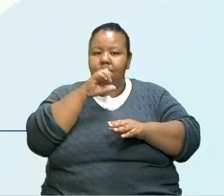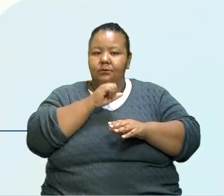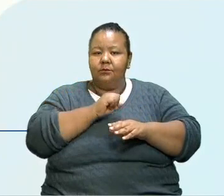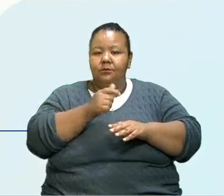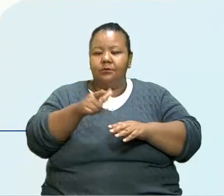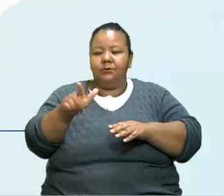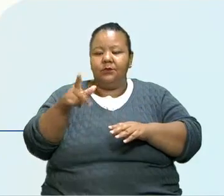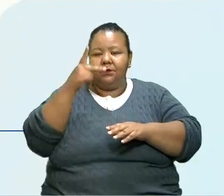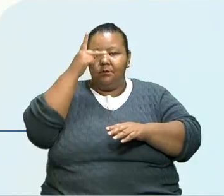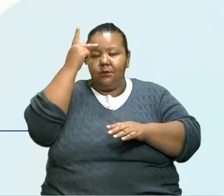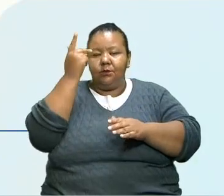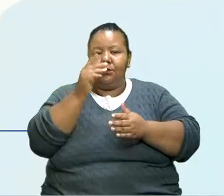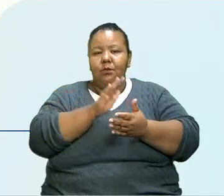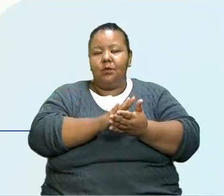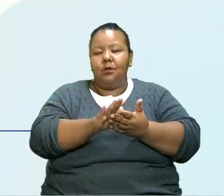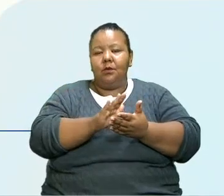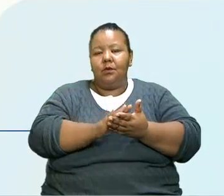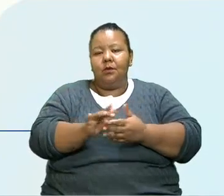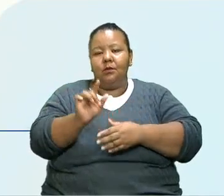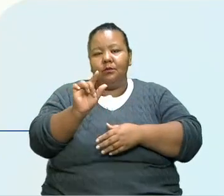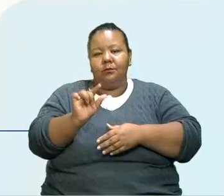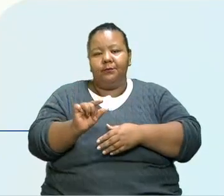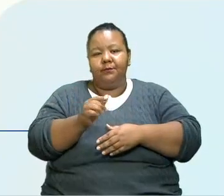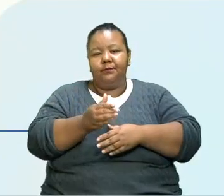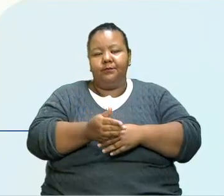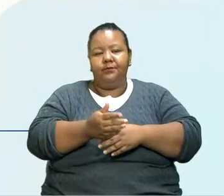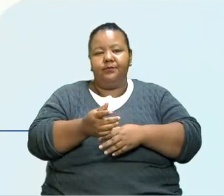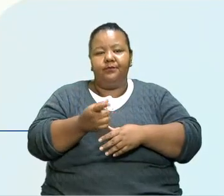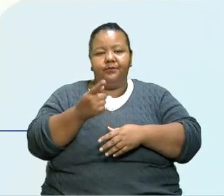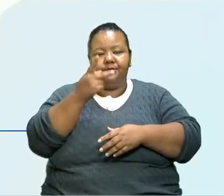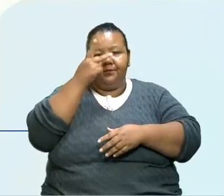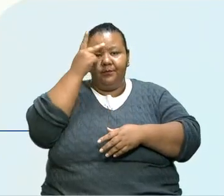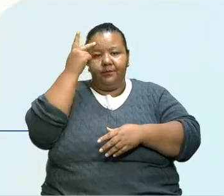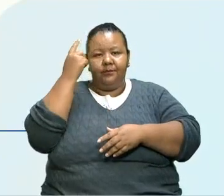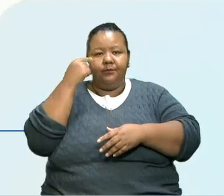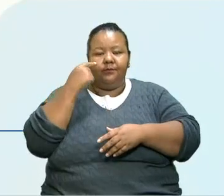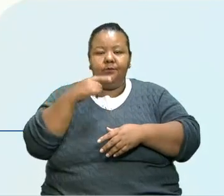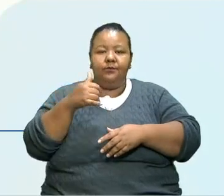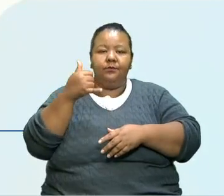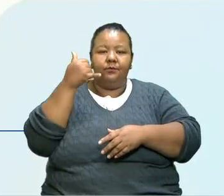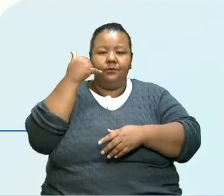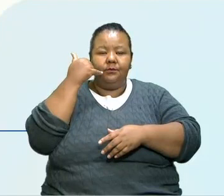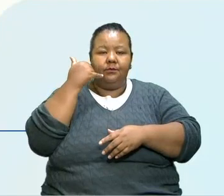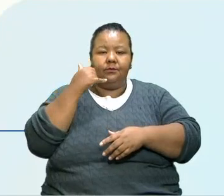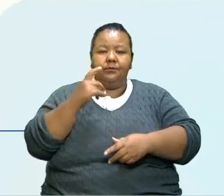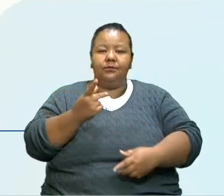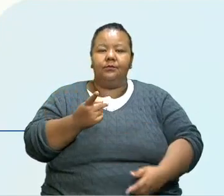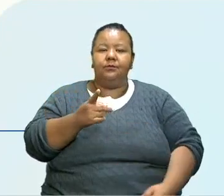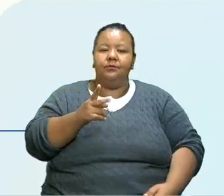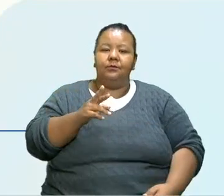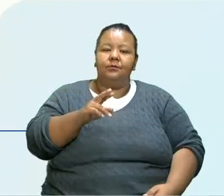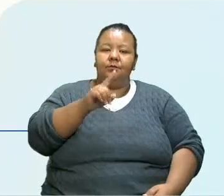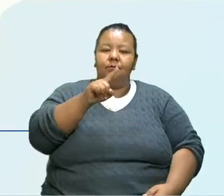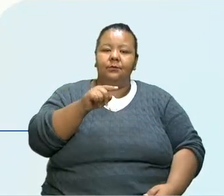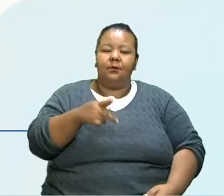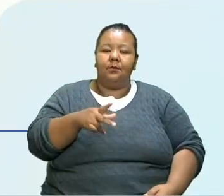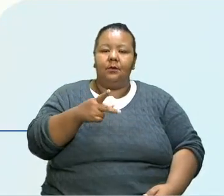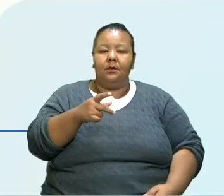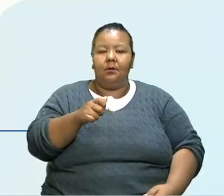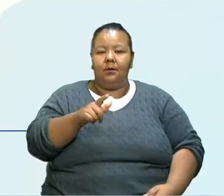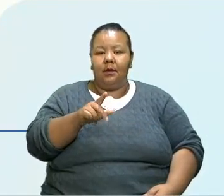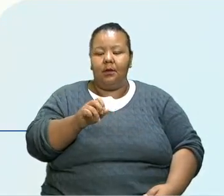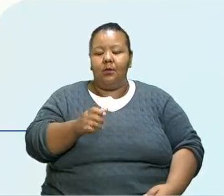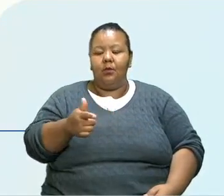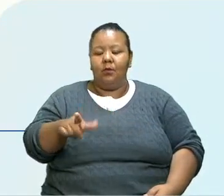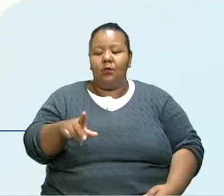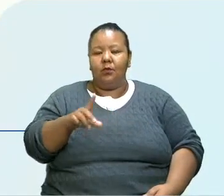aquelas outras pessoas que não têm gasto. Então, vamos pensar, uma pessoa que tem um telefone pré-pago de um pós-pago, o pré-pago